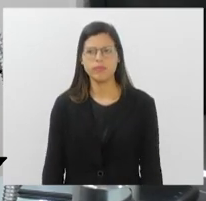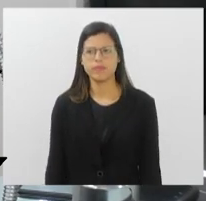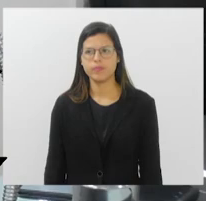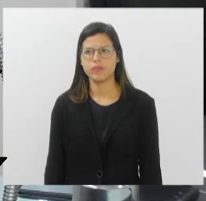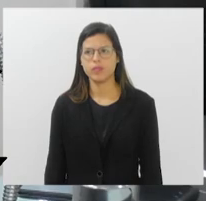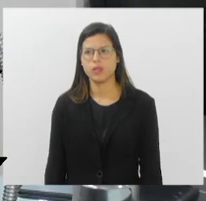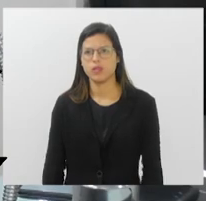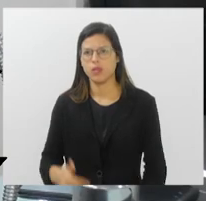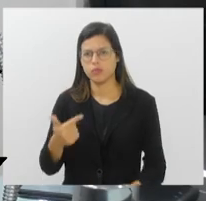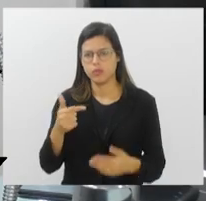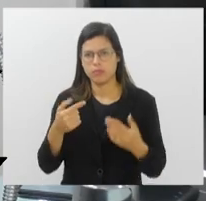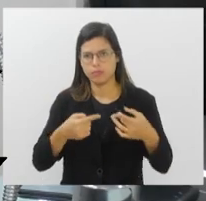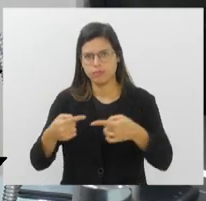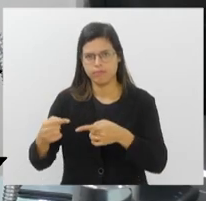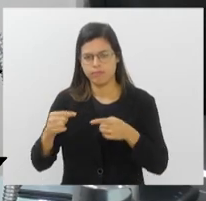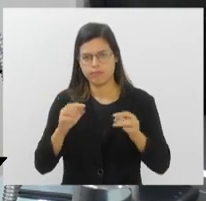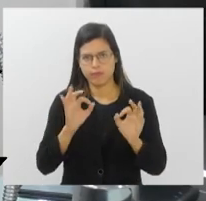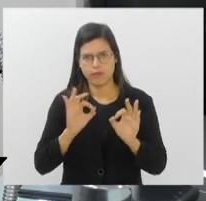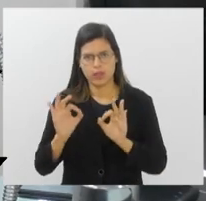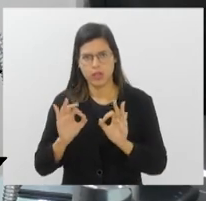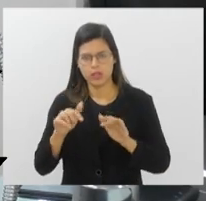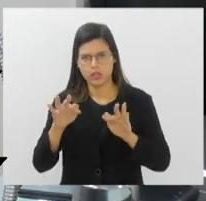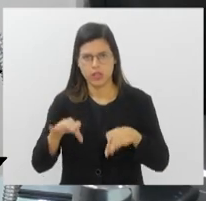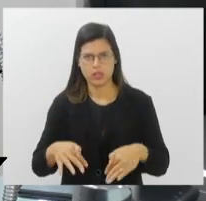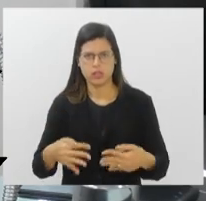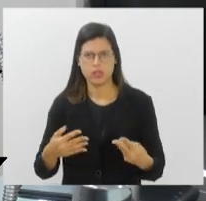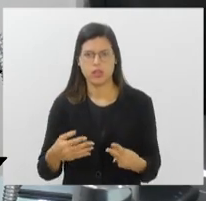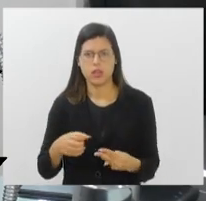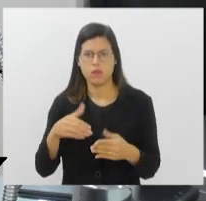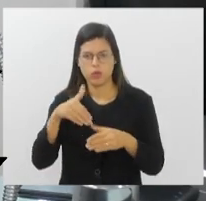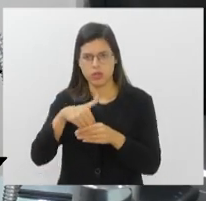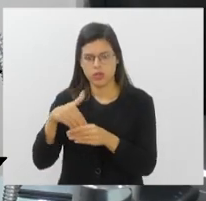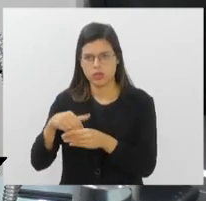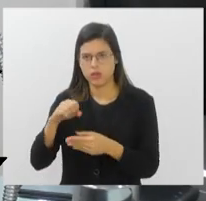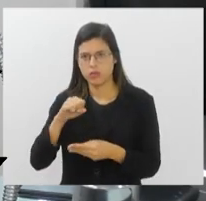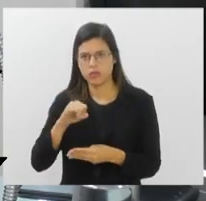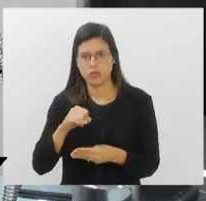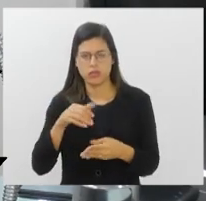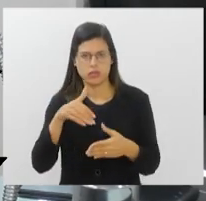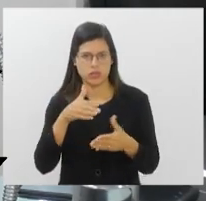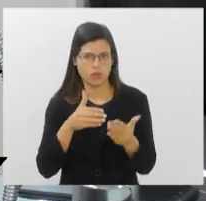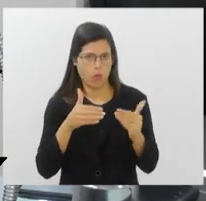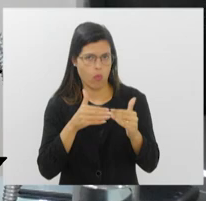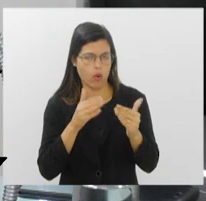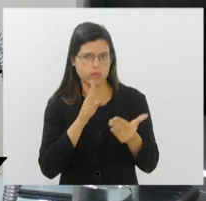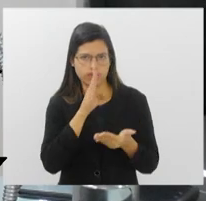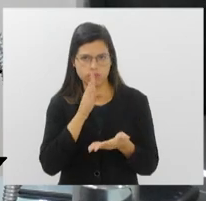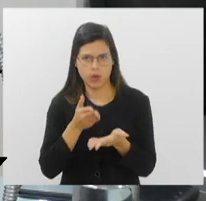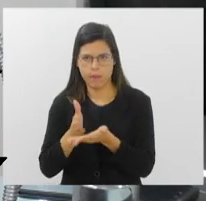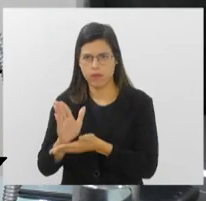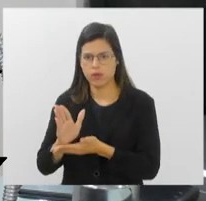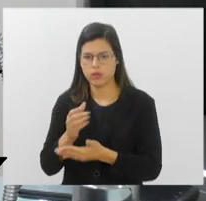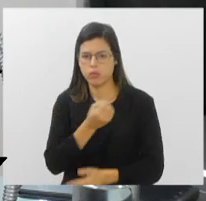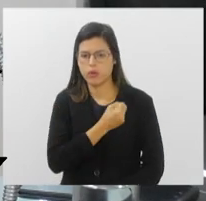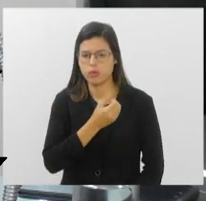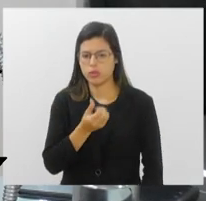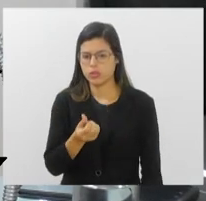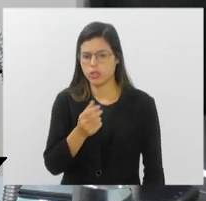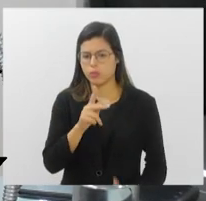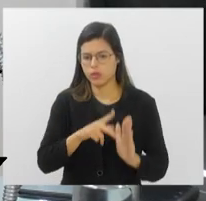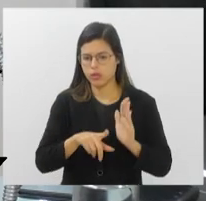discutir, encerrada a discussão, em votação. Senhores que aprovam, permaneçam como estão, aprovado. 6 da pauta, projeto de